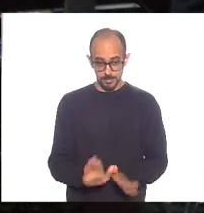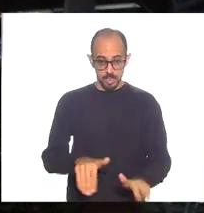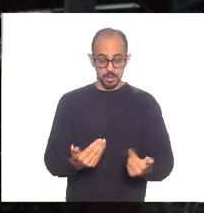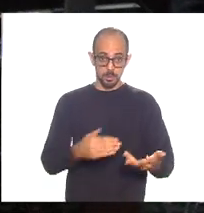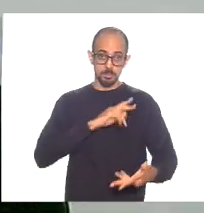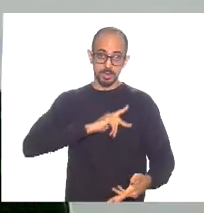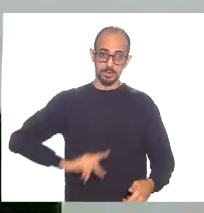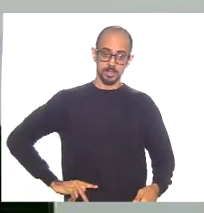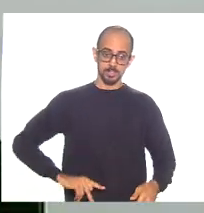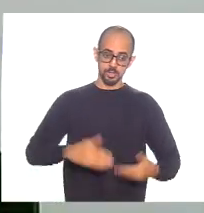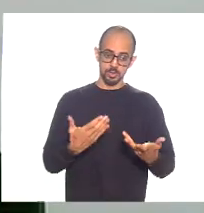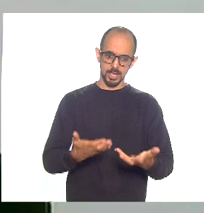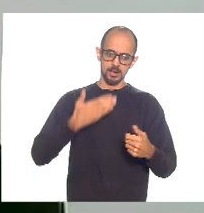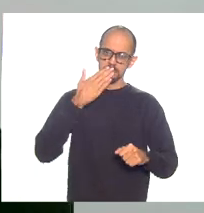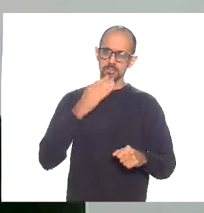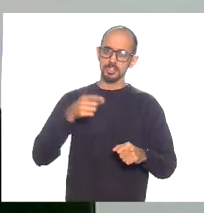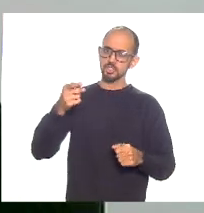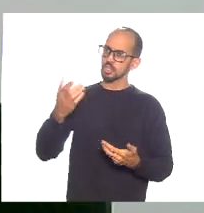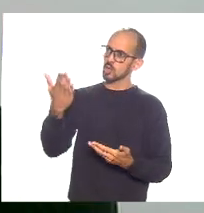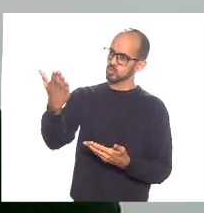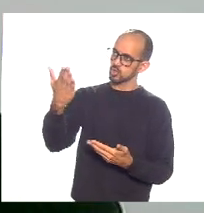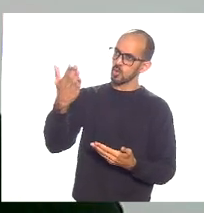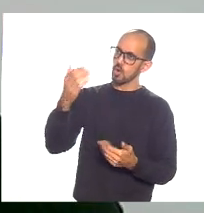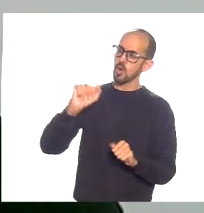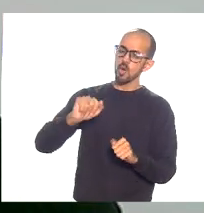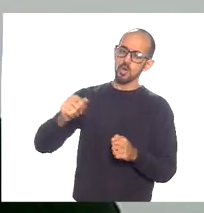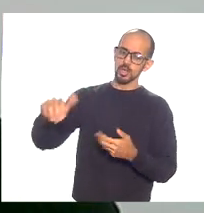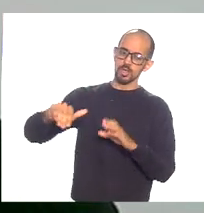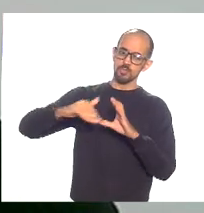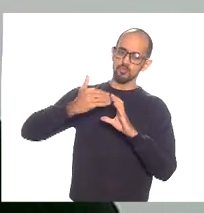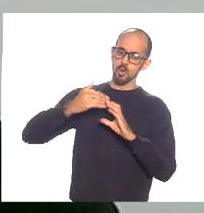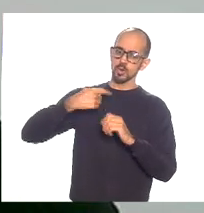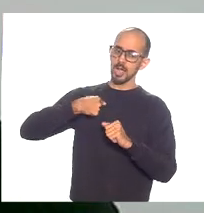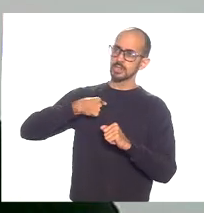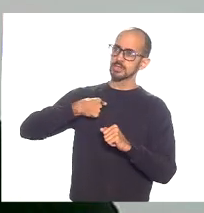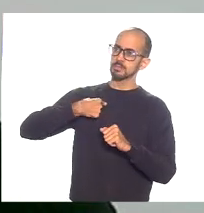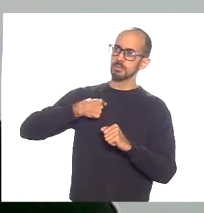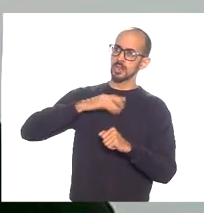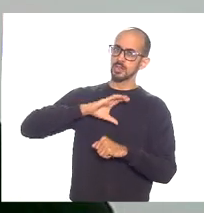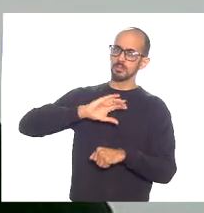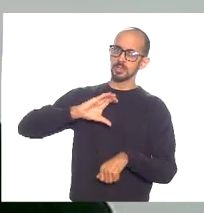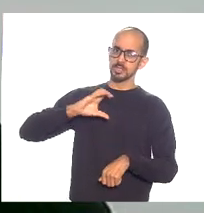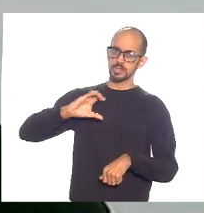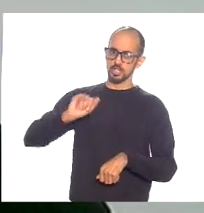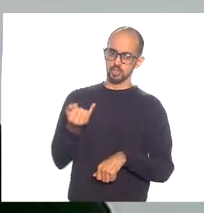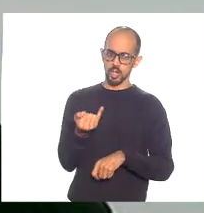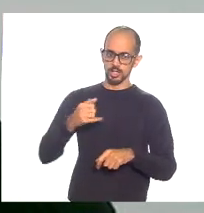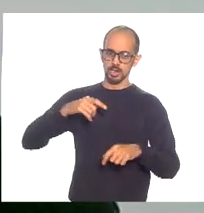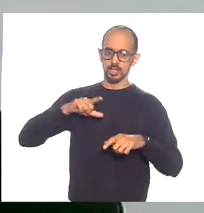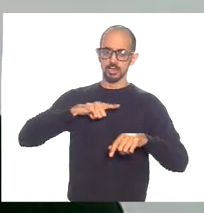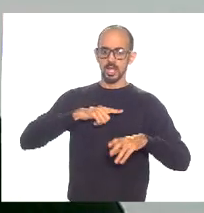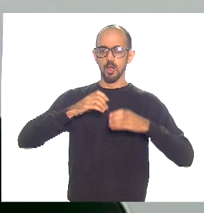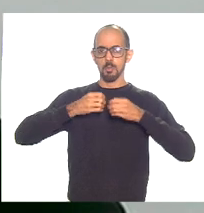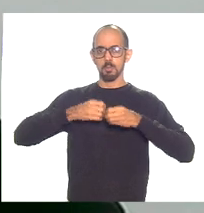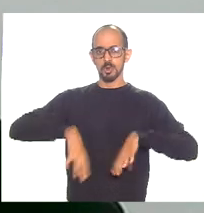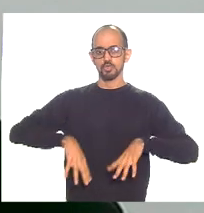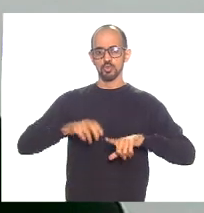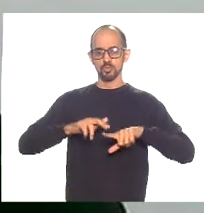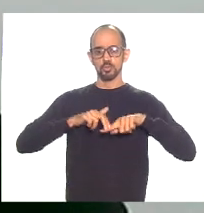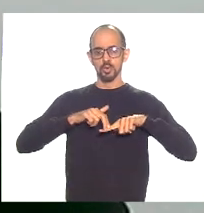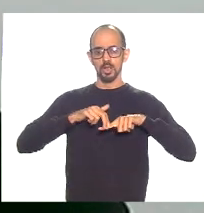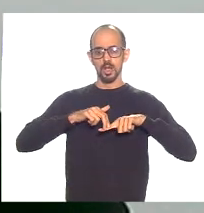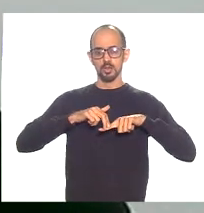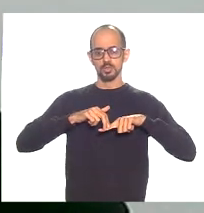Presidente, eu quero pedir a Vossa Excelência que remetesse à CCJ, porque há uma possível prejudicabilidade por conta de um